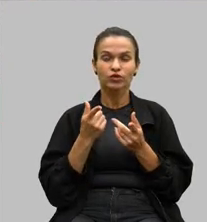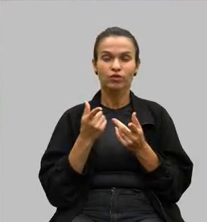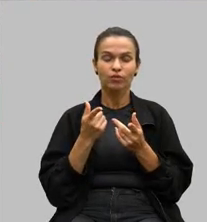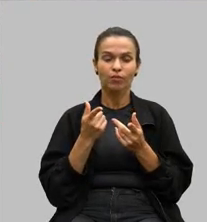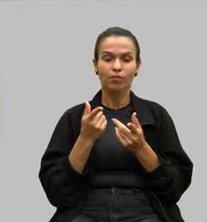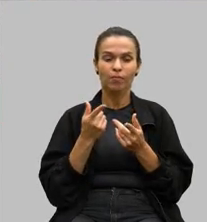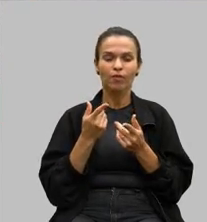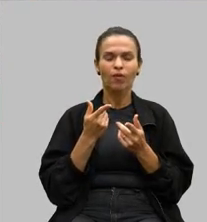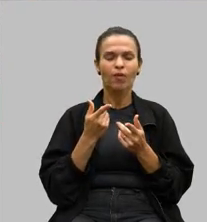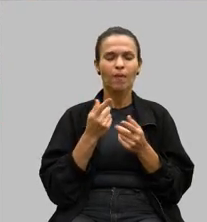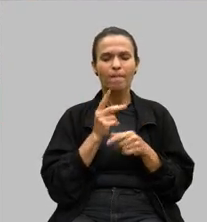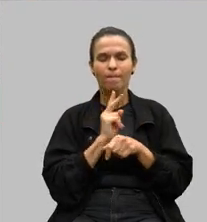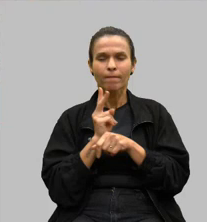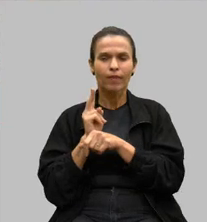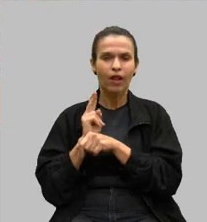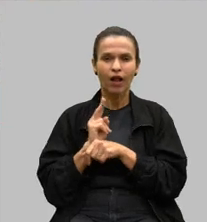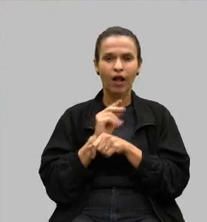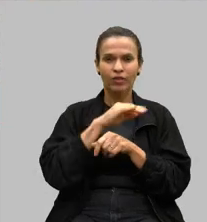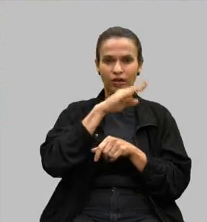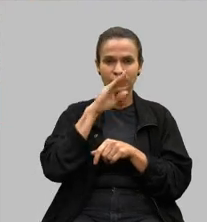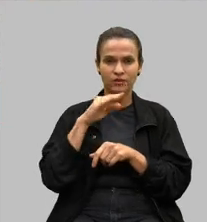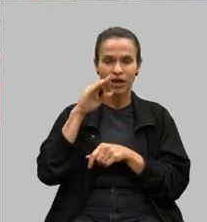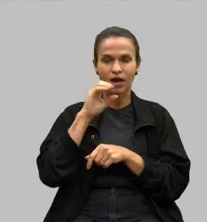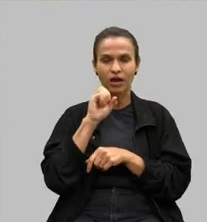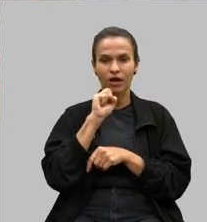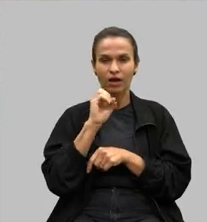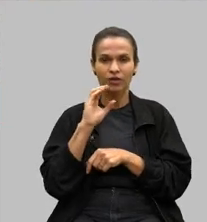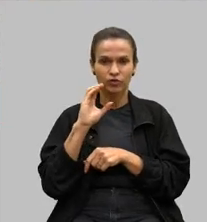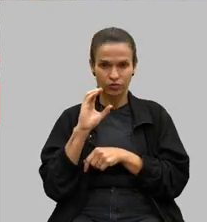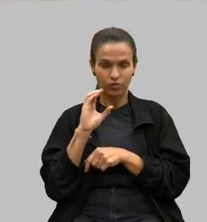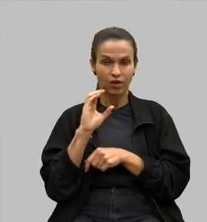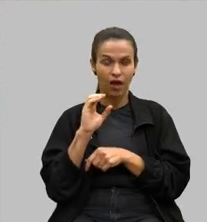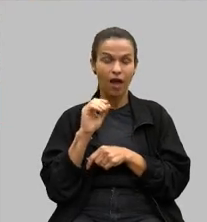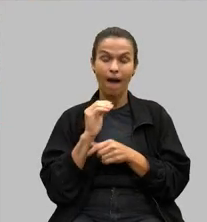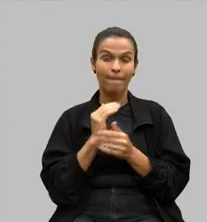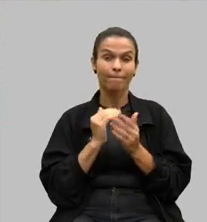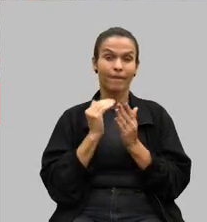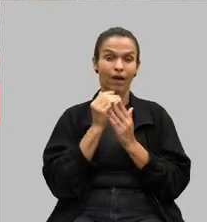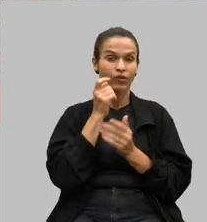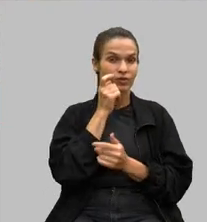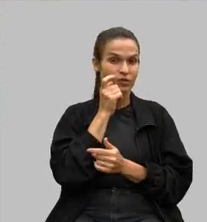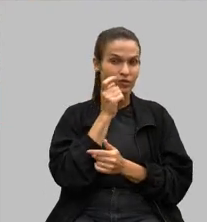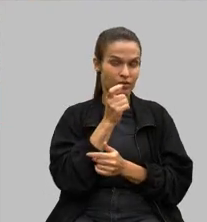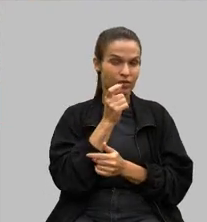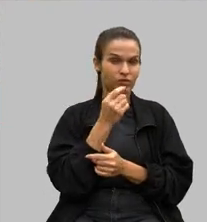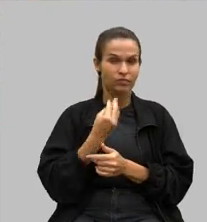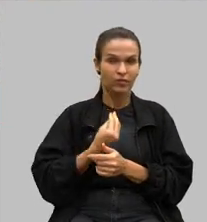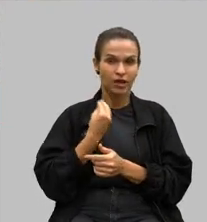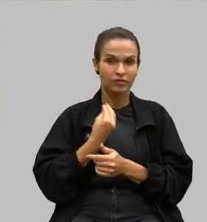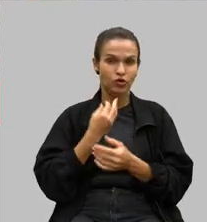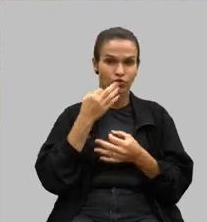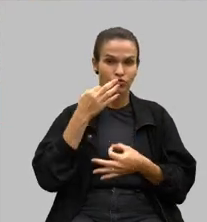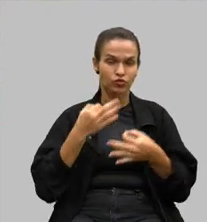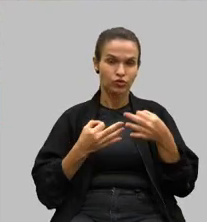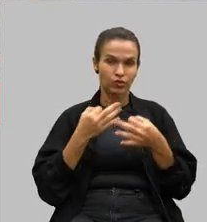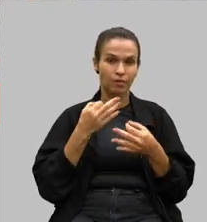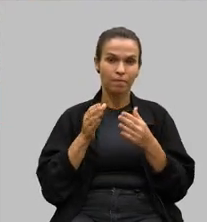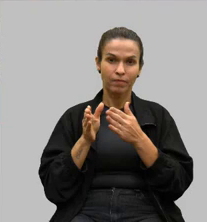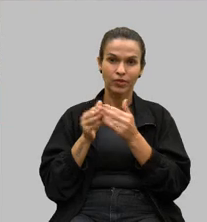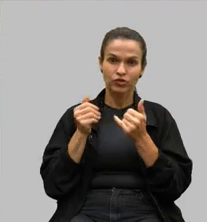tornasse parte interessada para ir ao judiciário impedir a continuidade